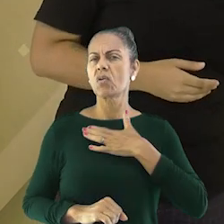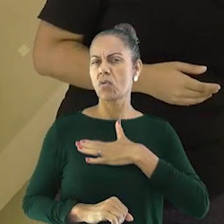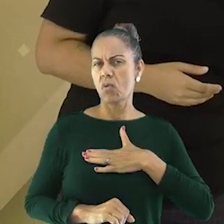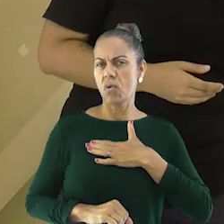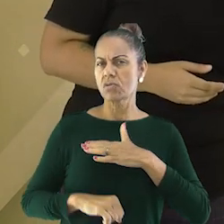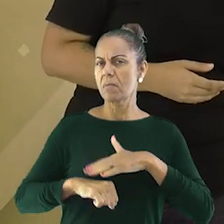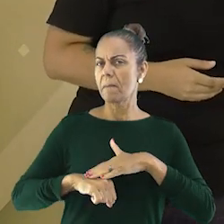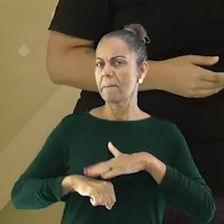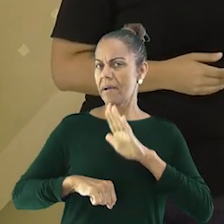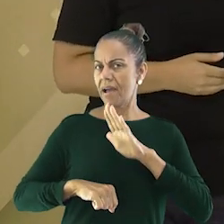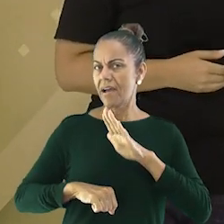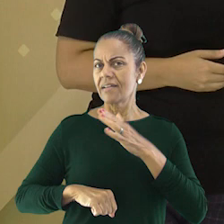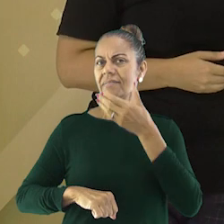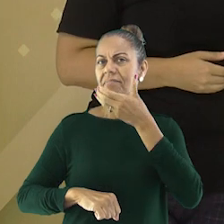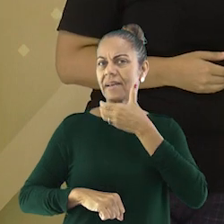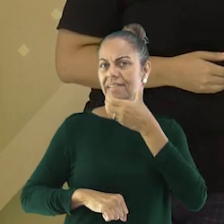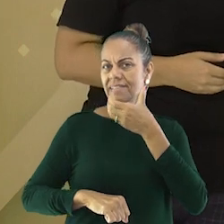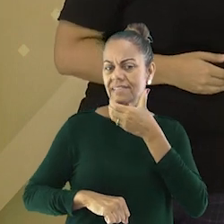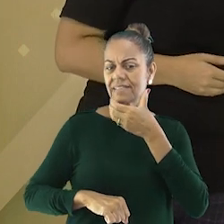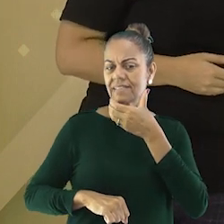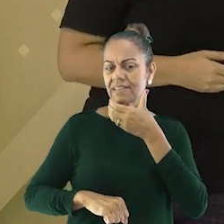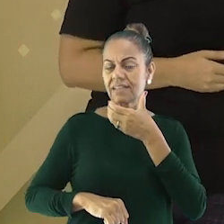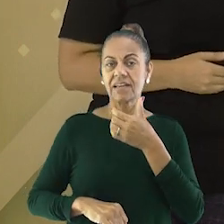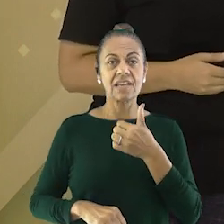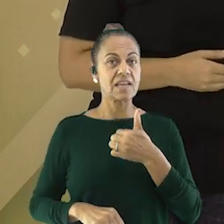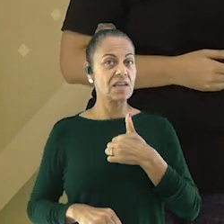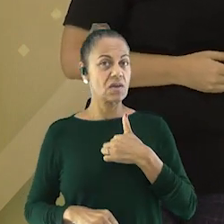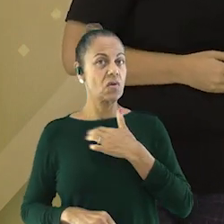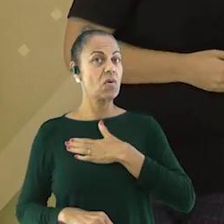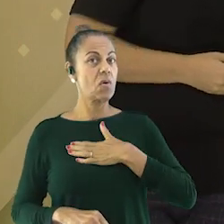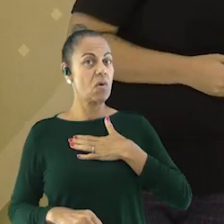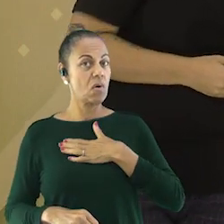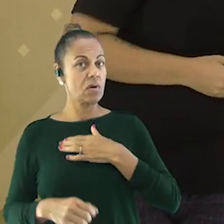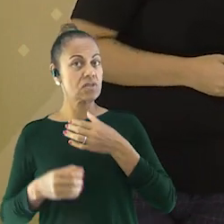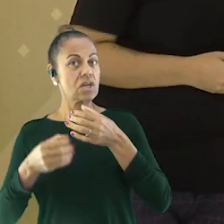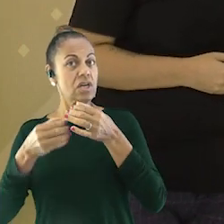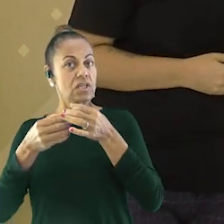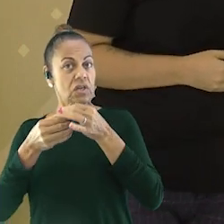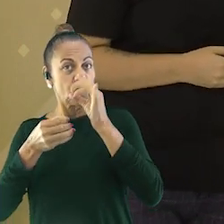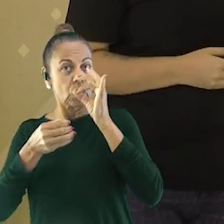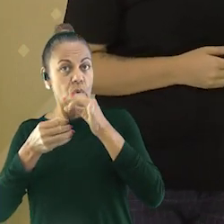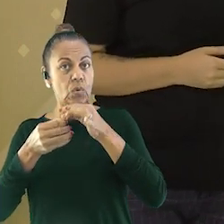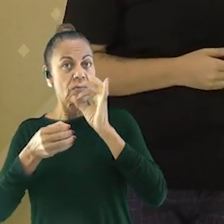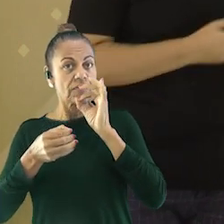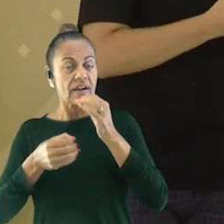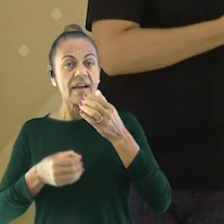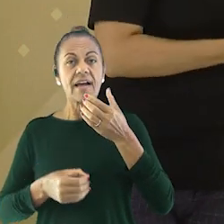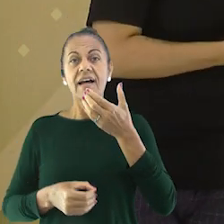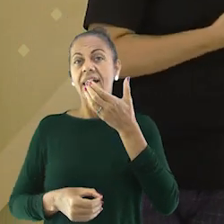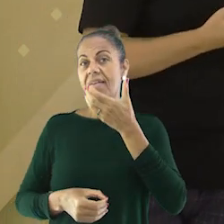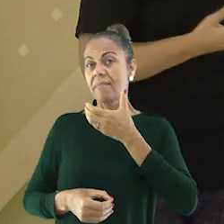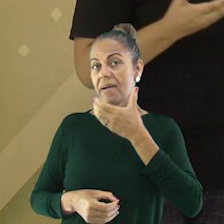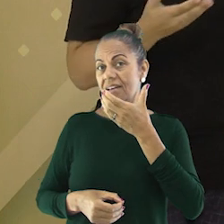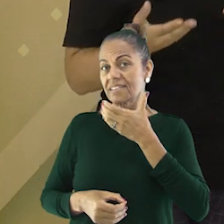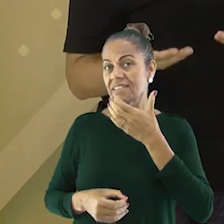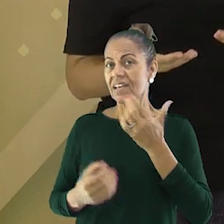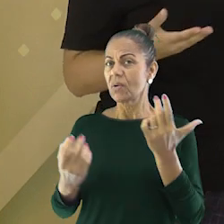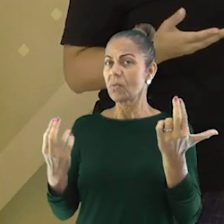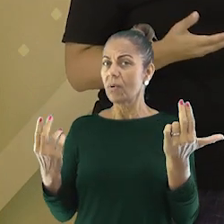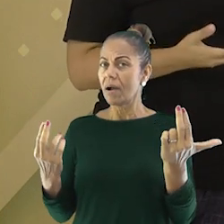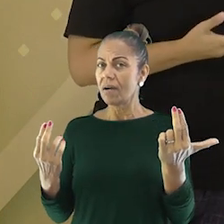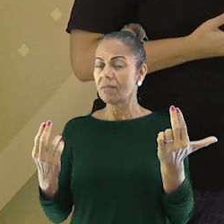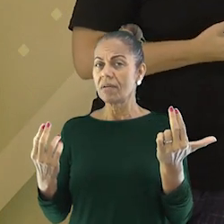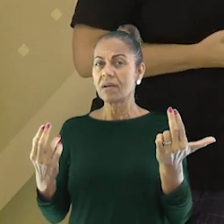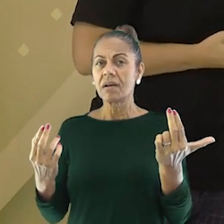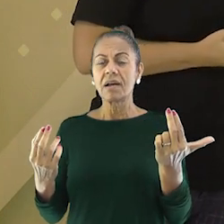mais de maçãs. Eu gosto de uvas e maçãs da mesma maneira. Eu gosto de maçãs, mas